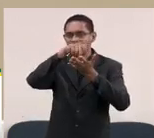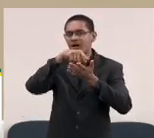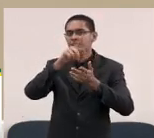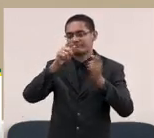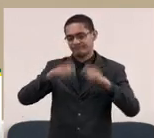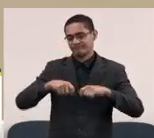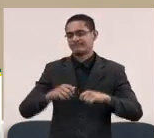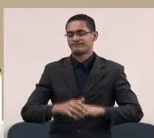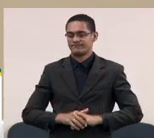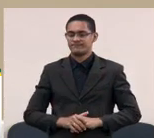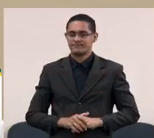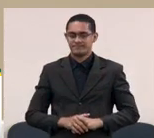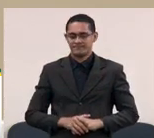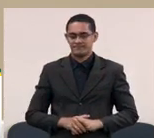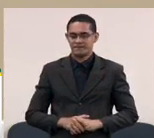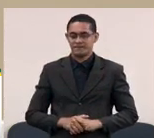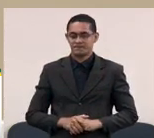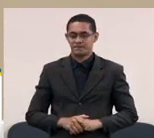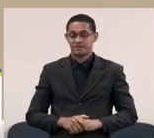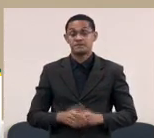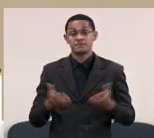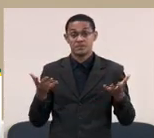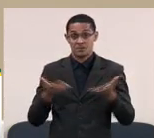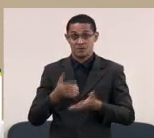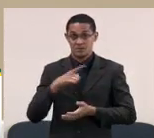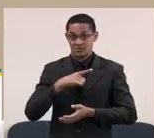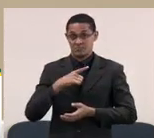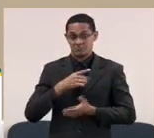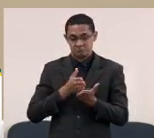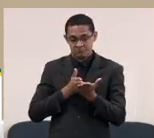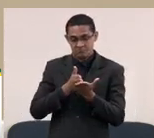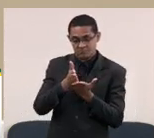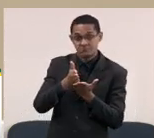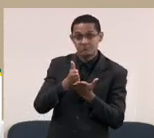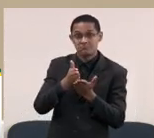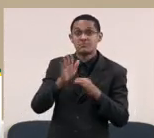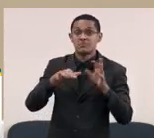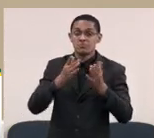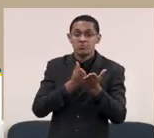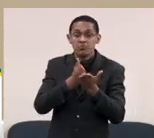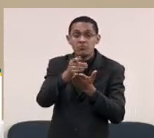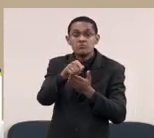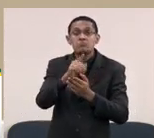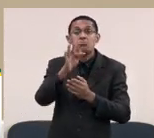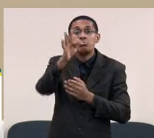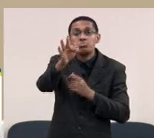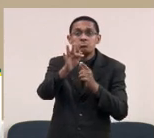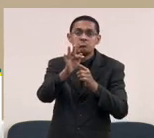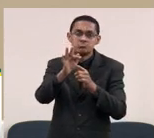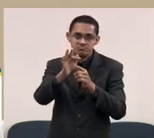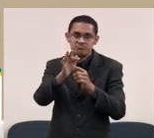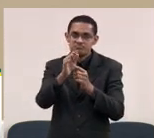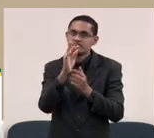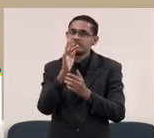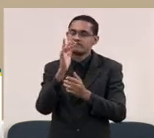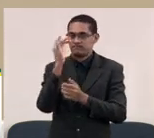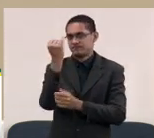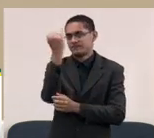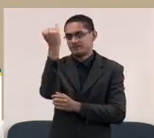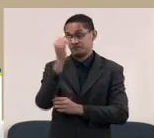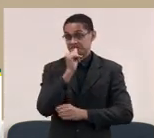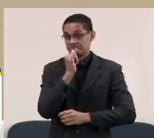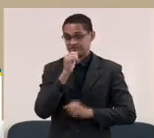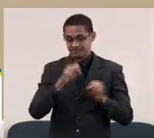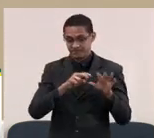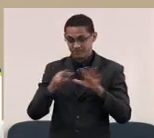potencial de ser. Hoje caminhamos para um processo de crescimento muito significativo. Na semana passada tivemos